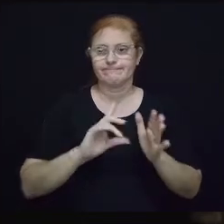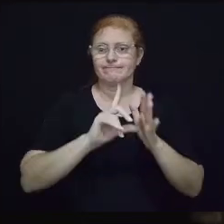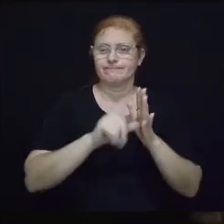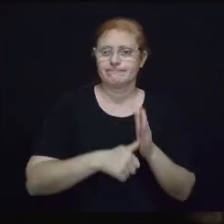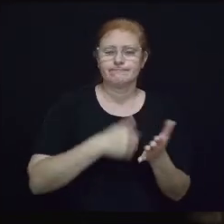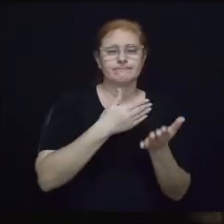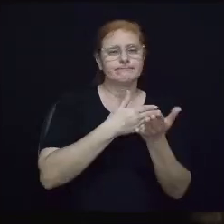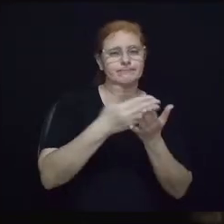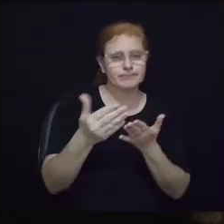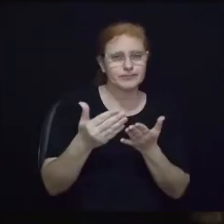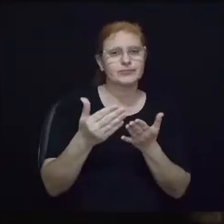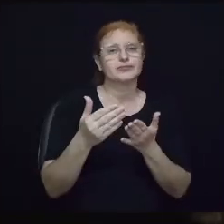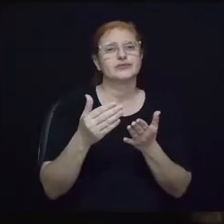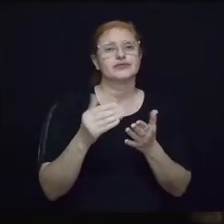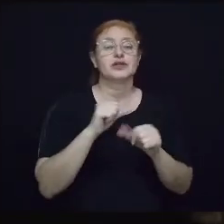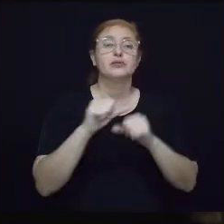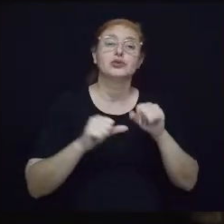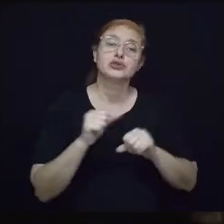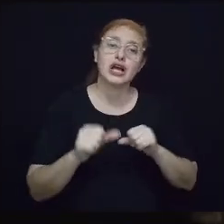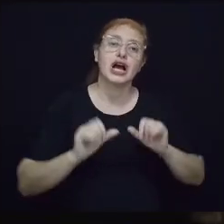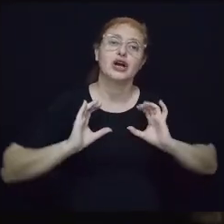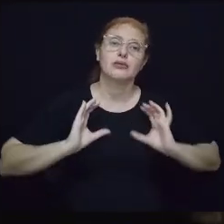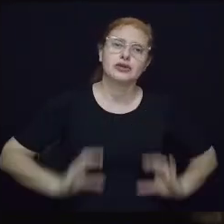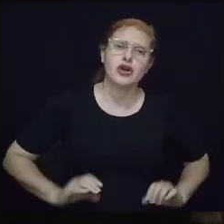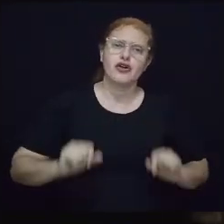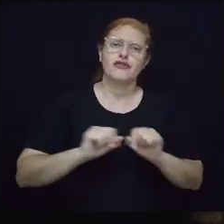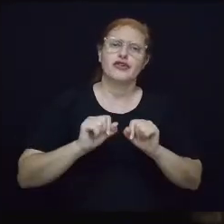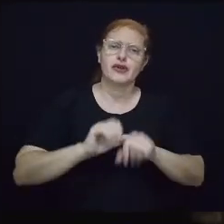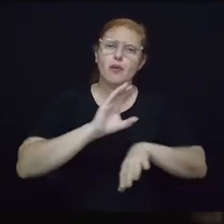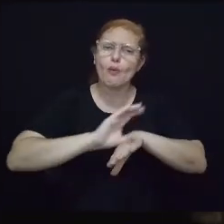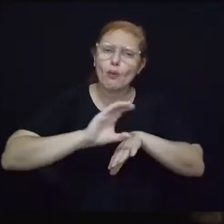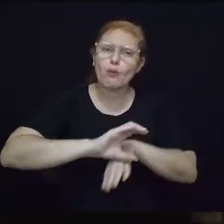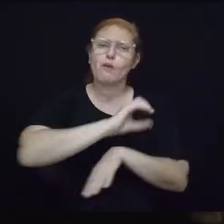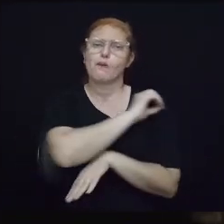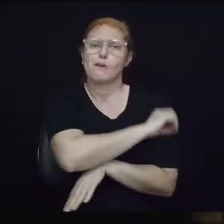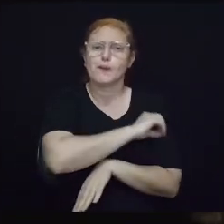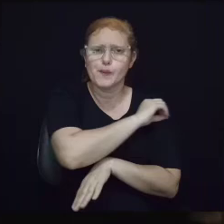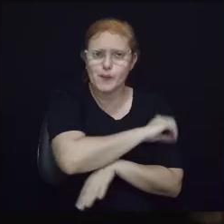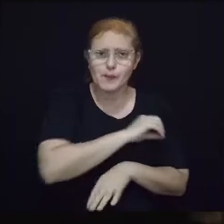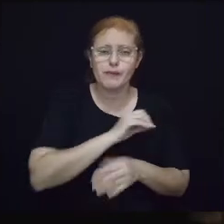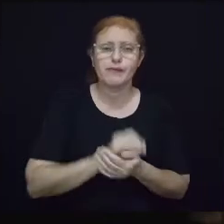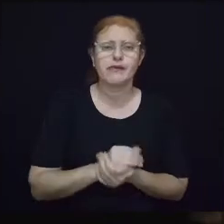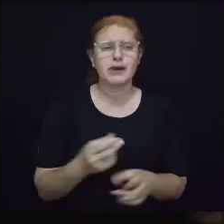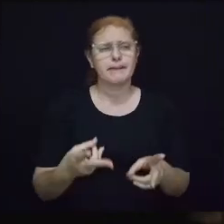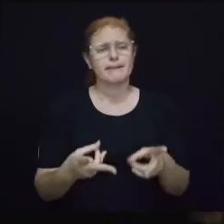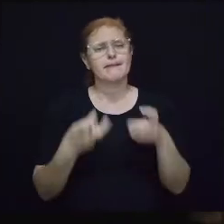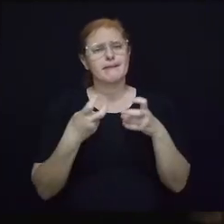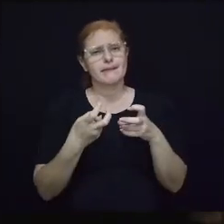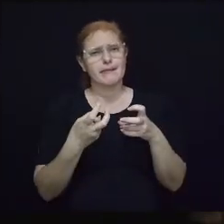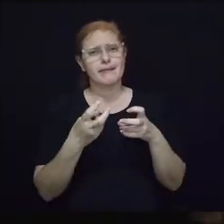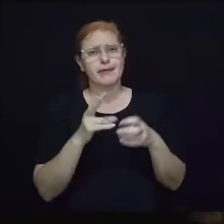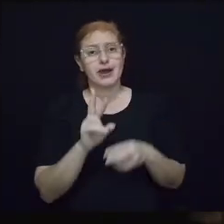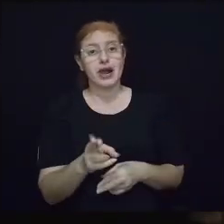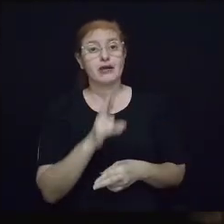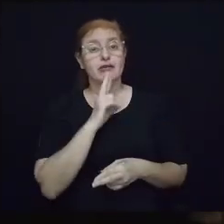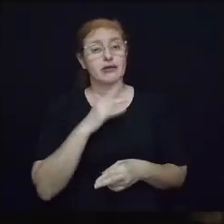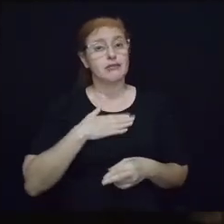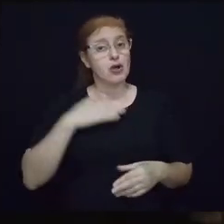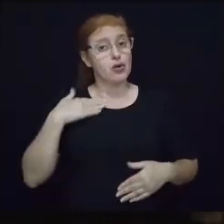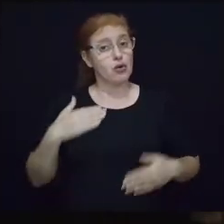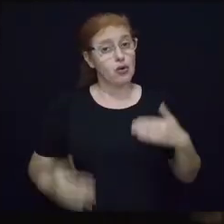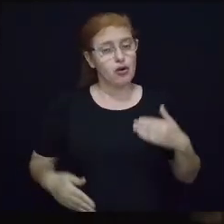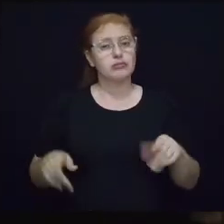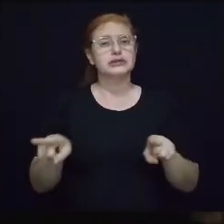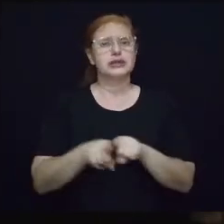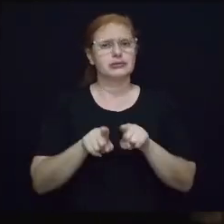que eu comecei a fazer esses cursos, as oficinas e tal, isso eu percebi o resultado em mim, no meu corpo e na